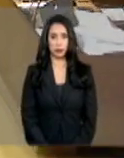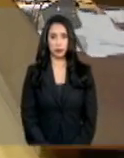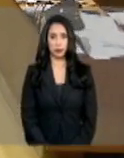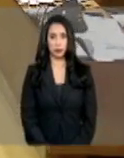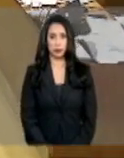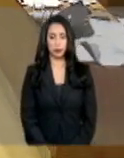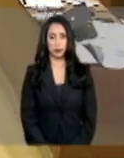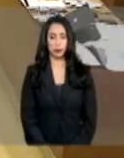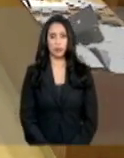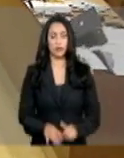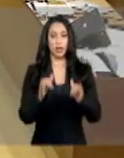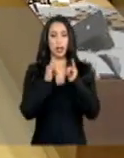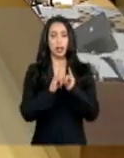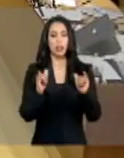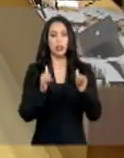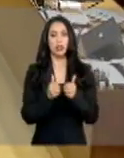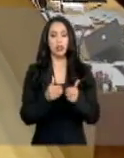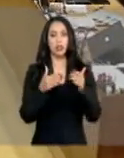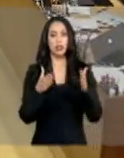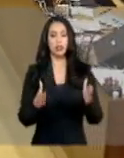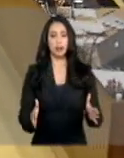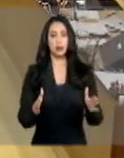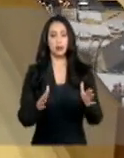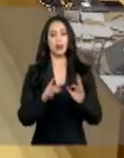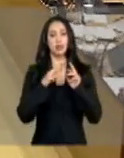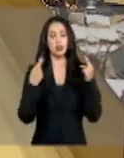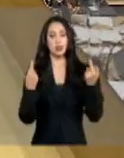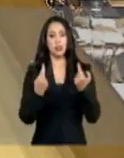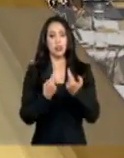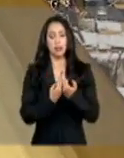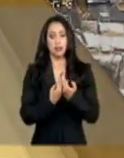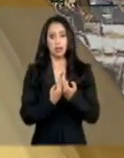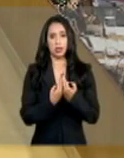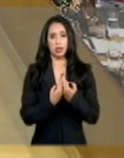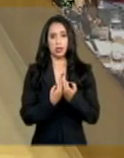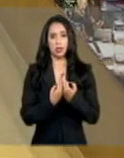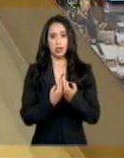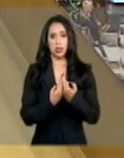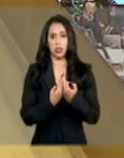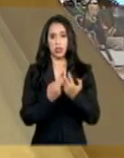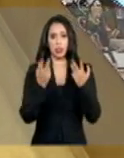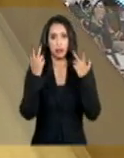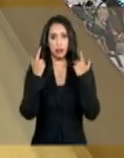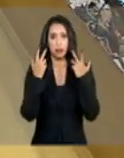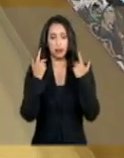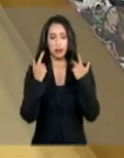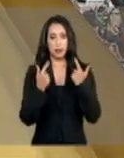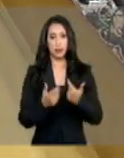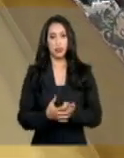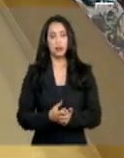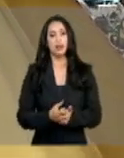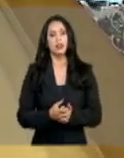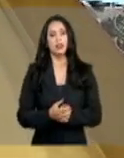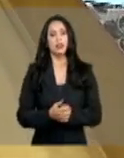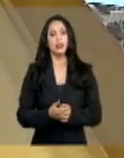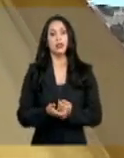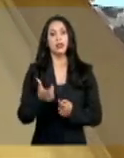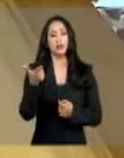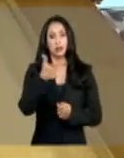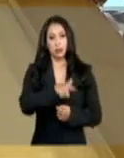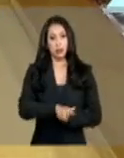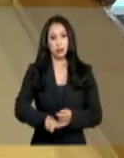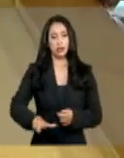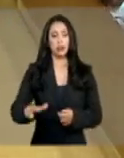declaro reaberto esta sessão extraordinária do supremo tribunal federal dando continuidade ao julgamento